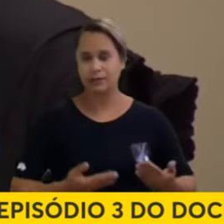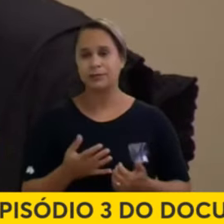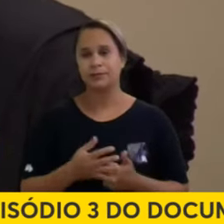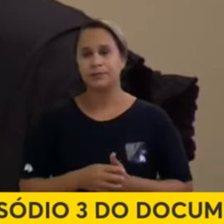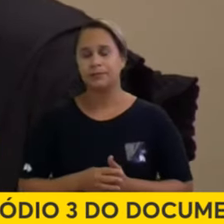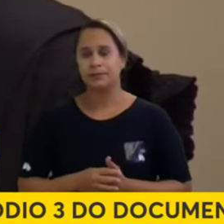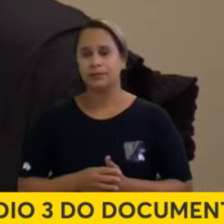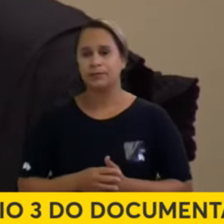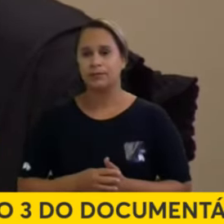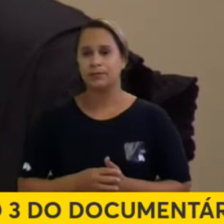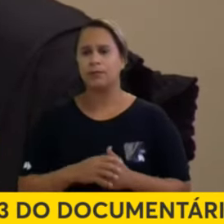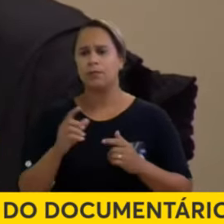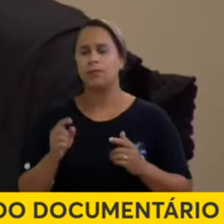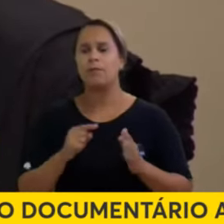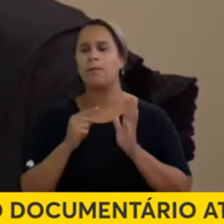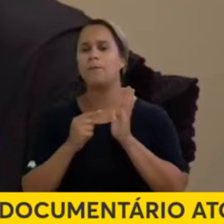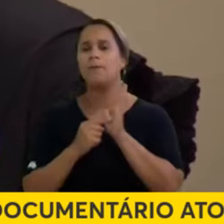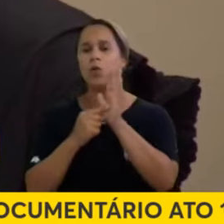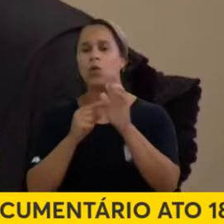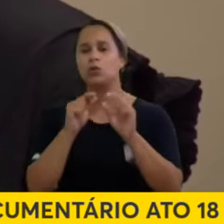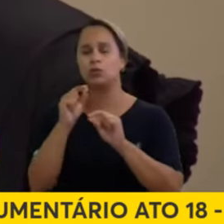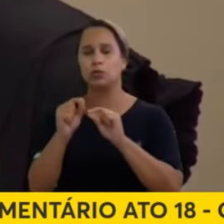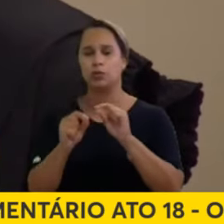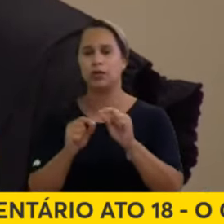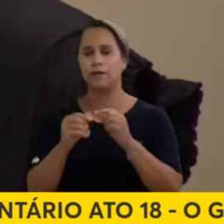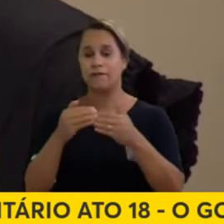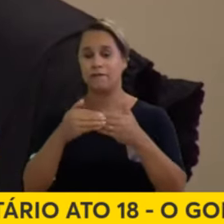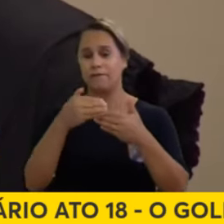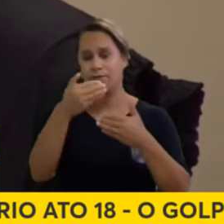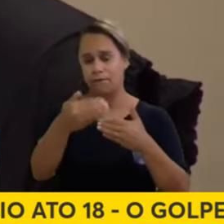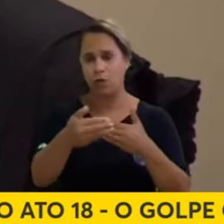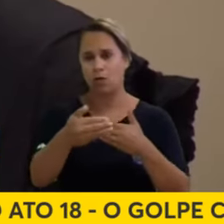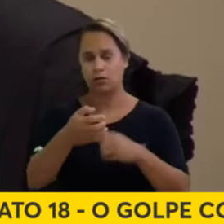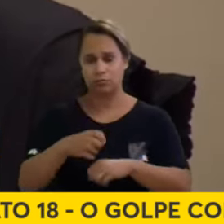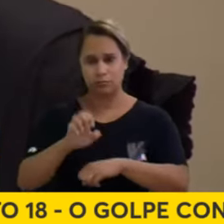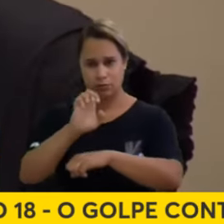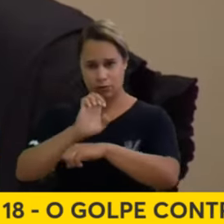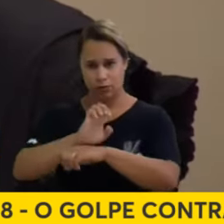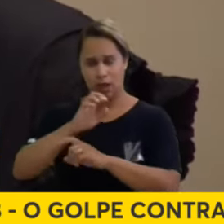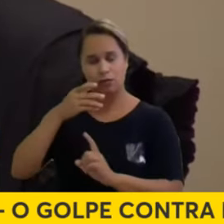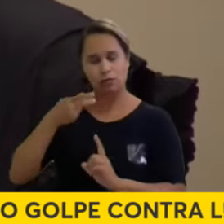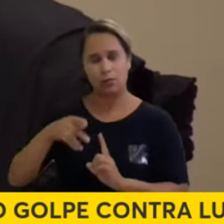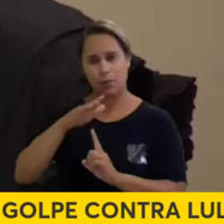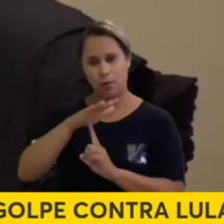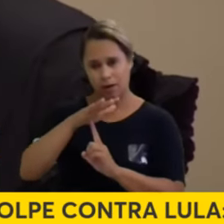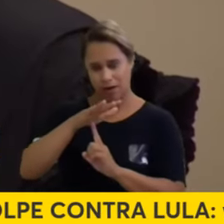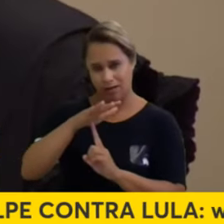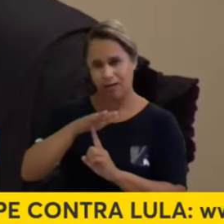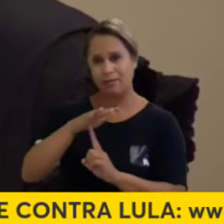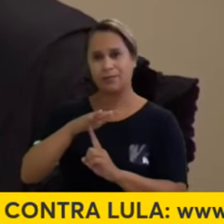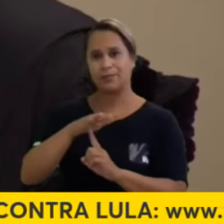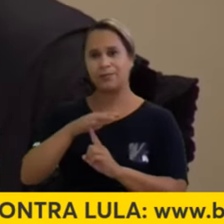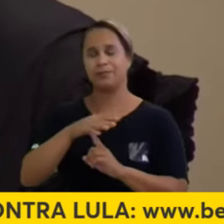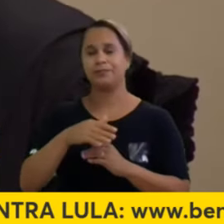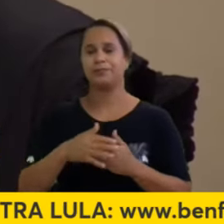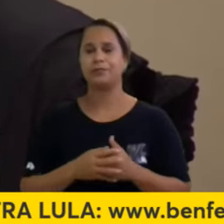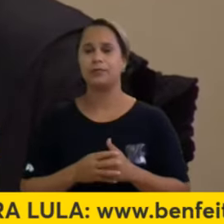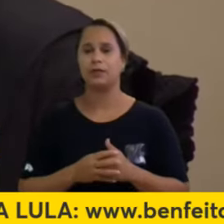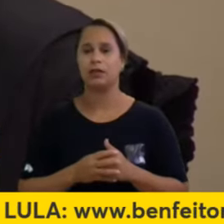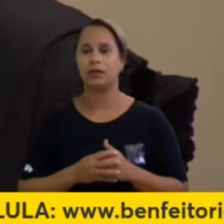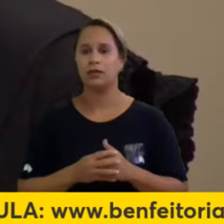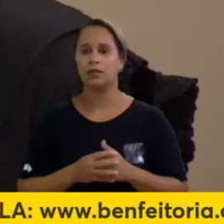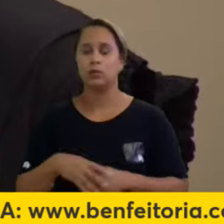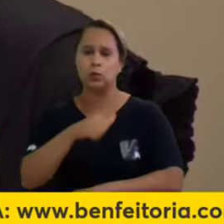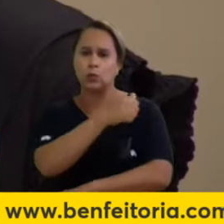realização de compromissos fora do Estado do Paraná faz menção a entrevista no Rio de Janeiro de interesse partidário O que é corroborado pelo